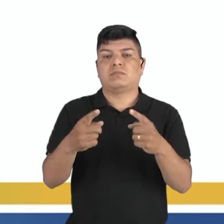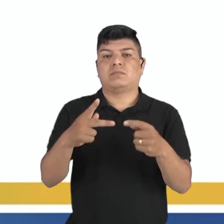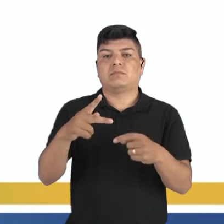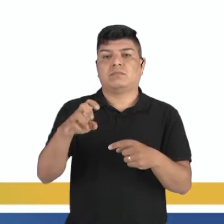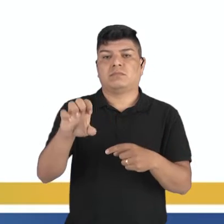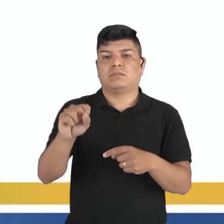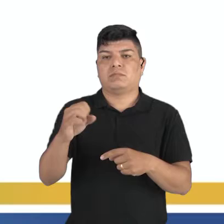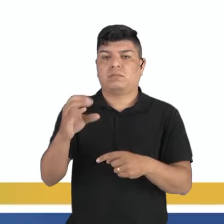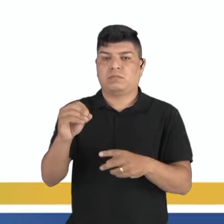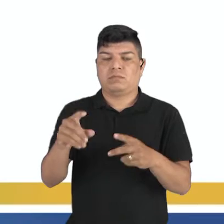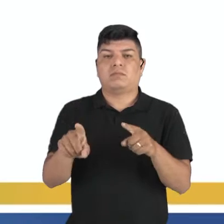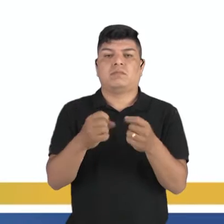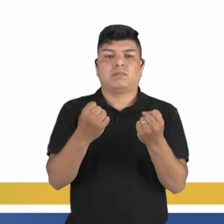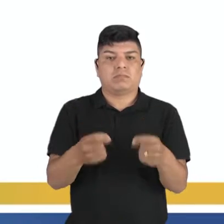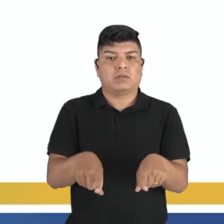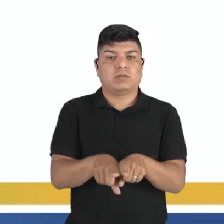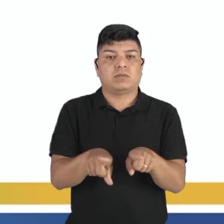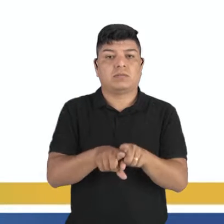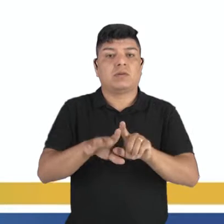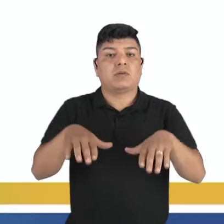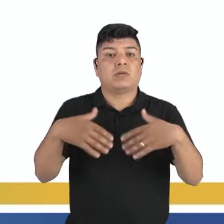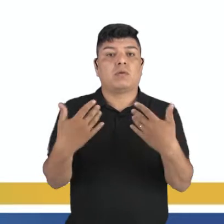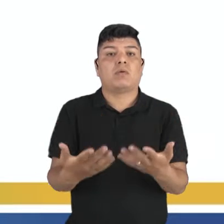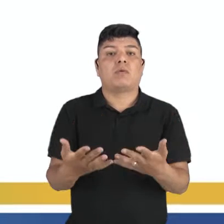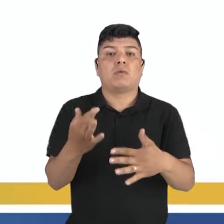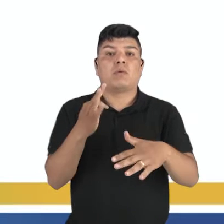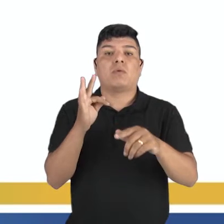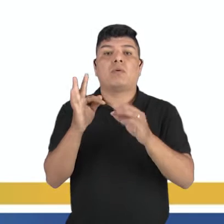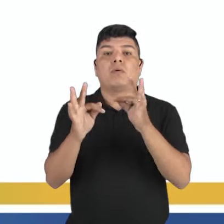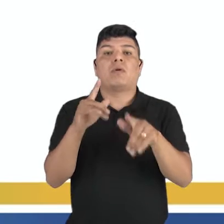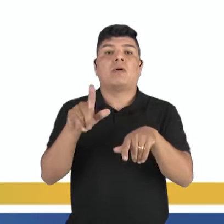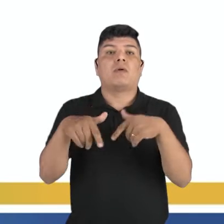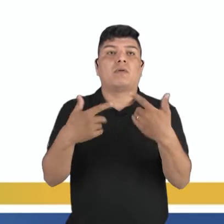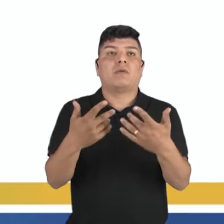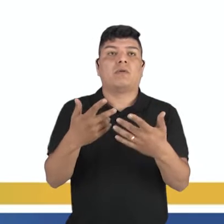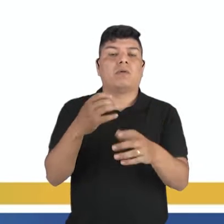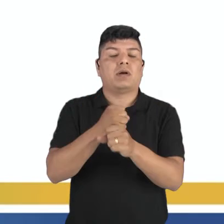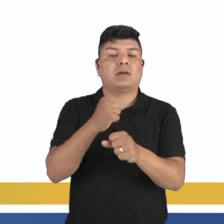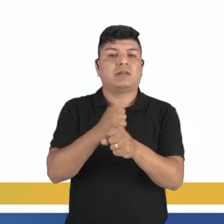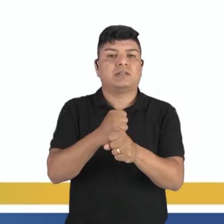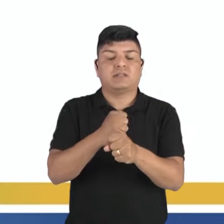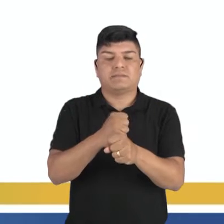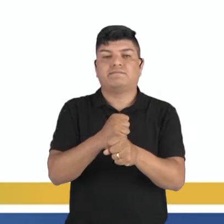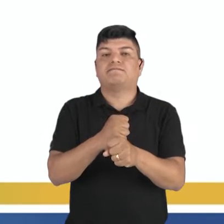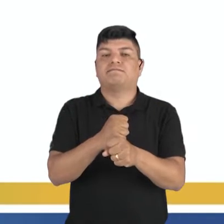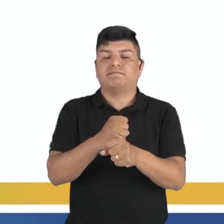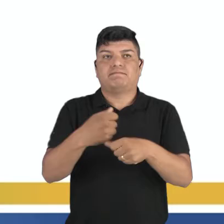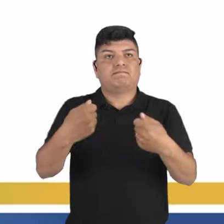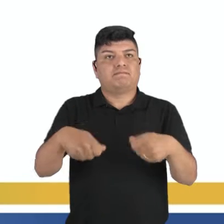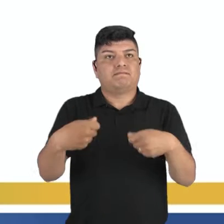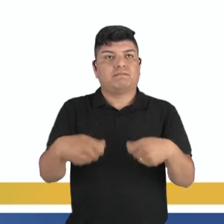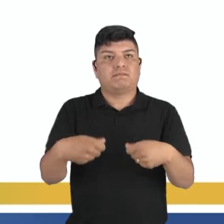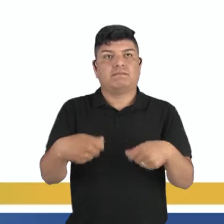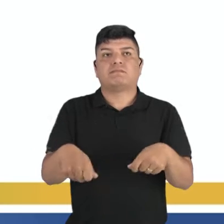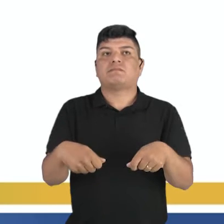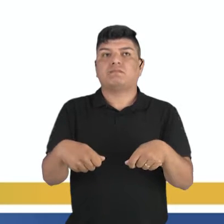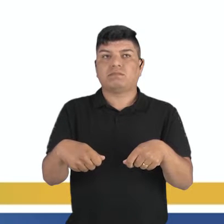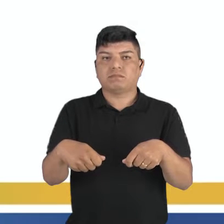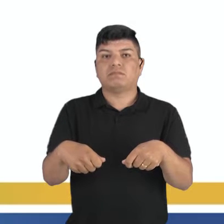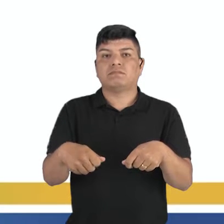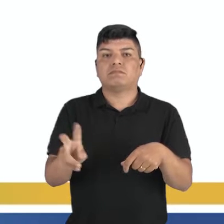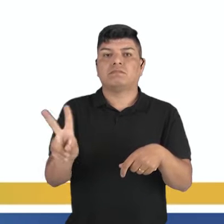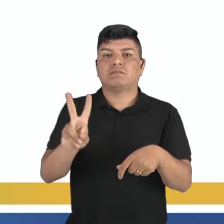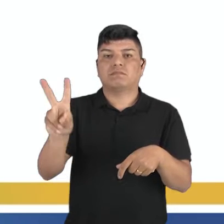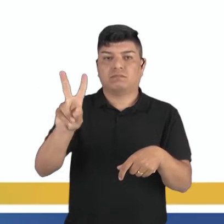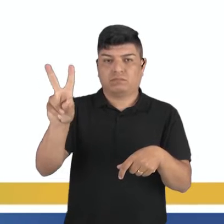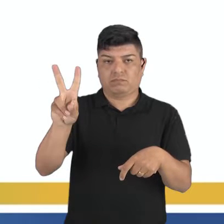certo? Então, o que seria a fórmula aí, para calcular esse tipo de média? Você deve multiplicar, o valor